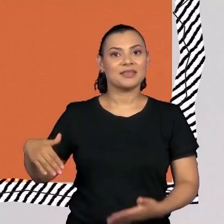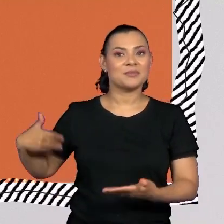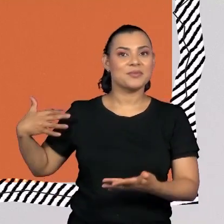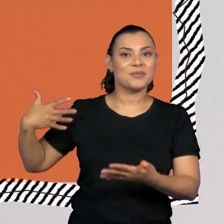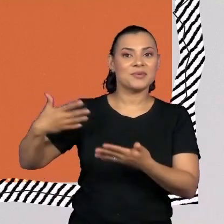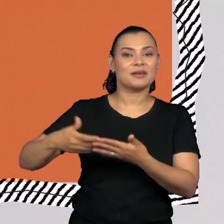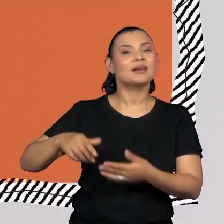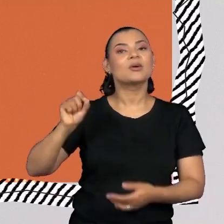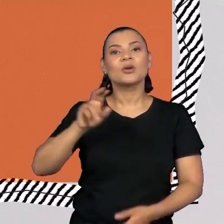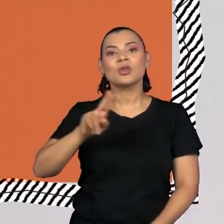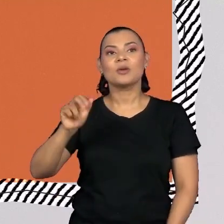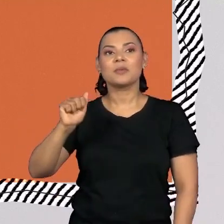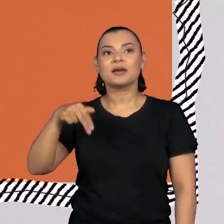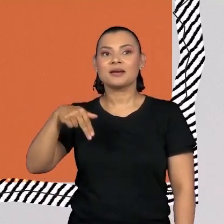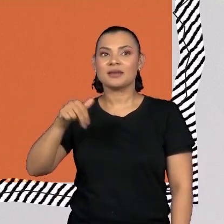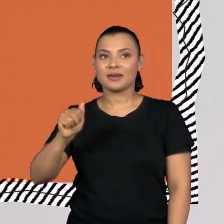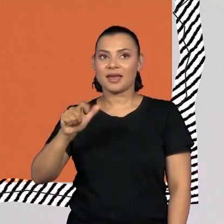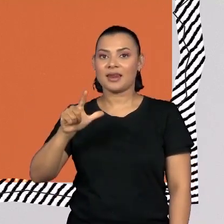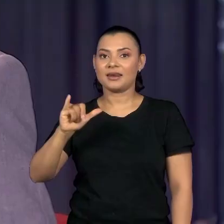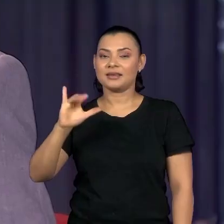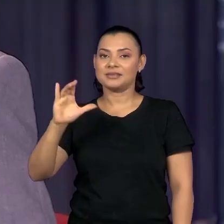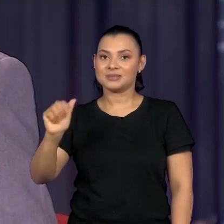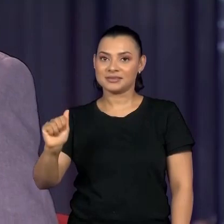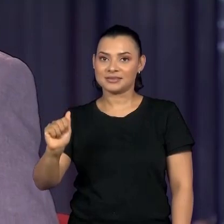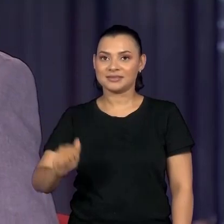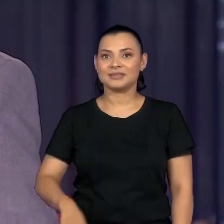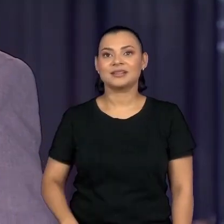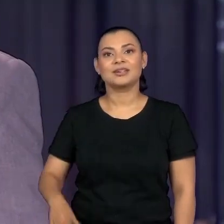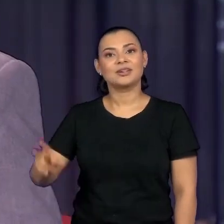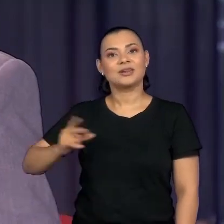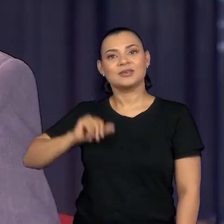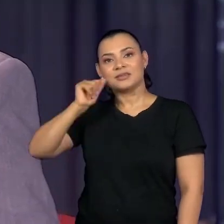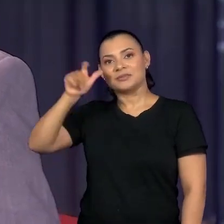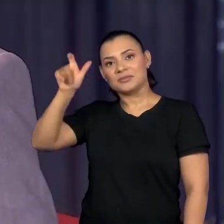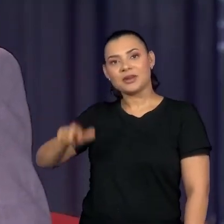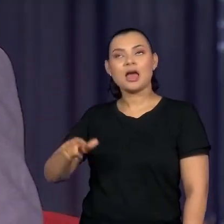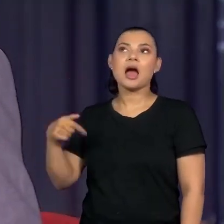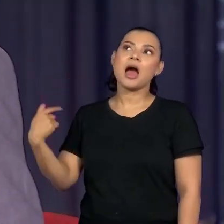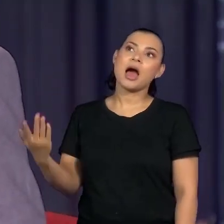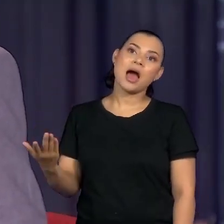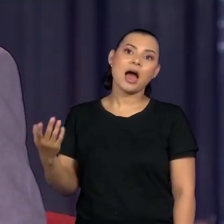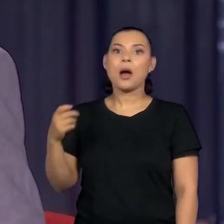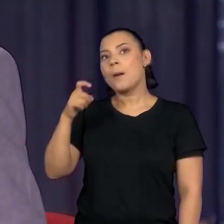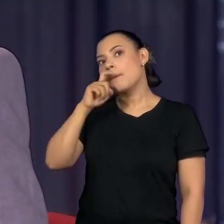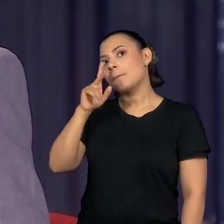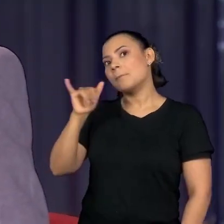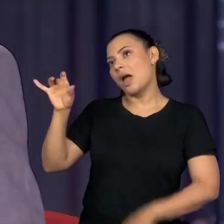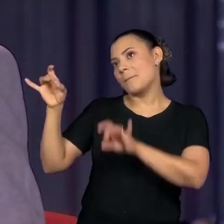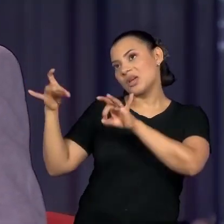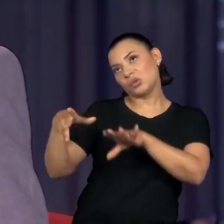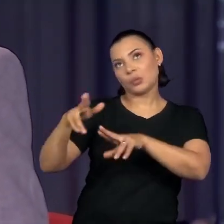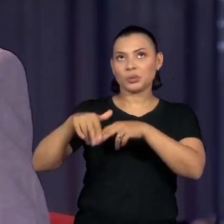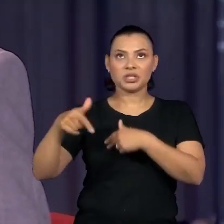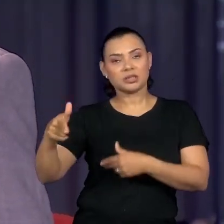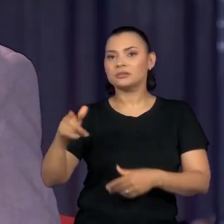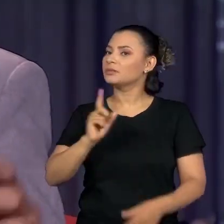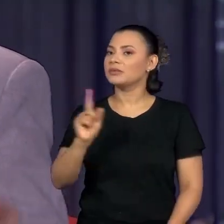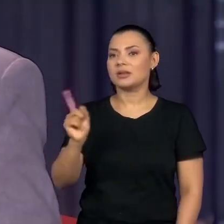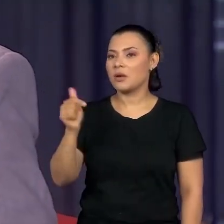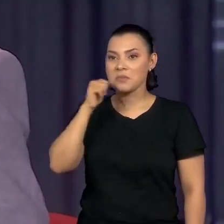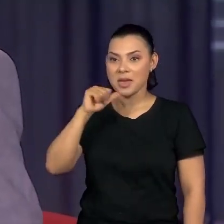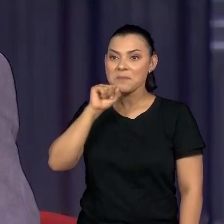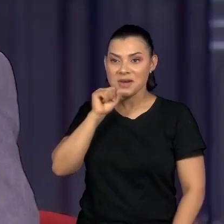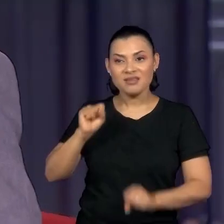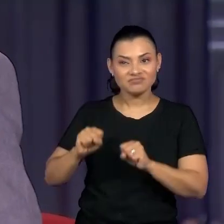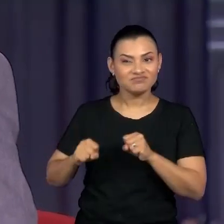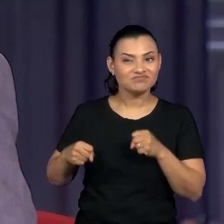nome dela? Ana Alícia. É uma mulher assim, meu Deus. Não é questão de dizer, ah, pai abandonou, é um clichê de vida, não, velho. Mainha fez